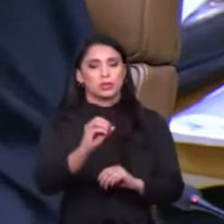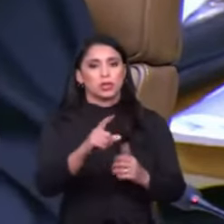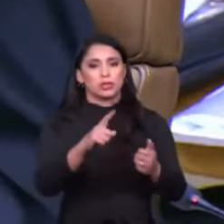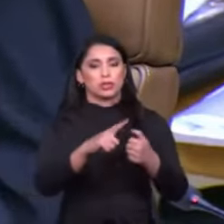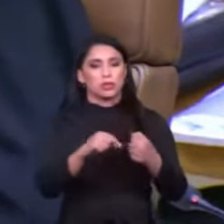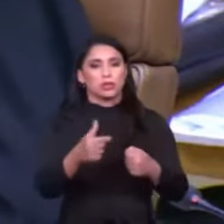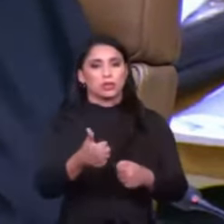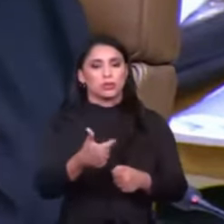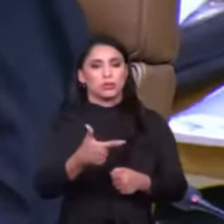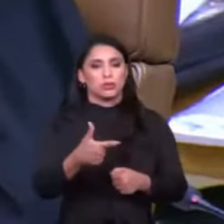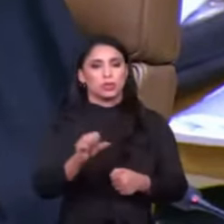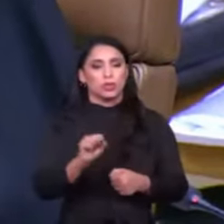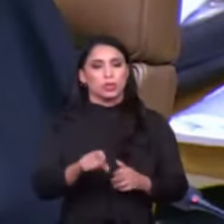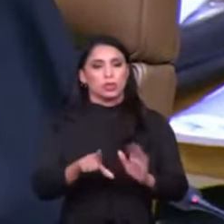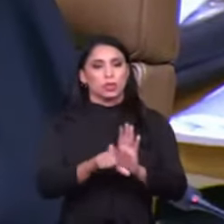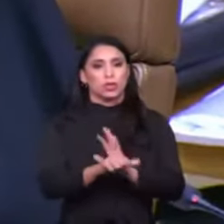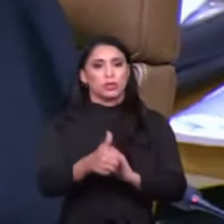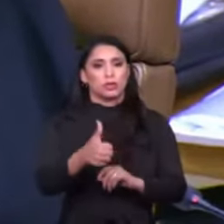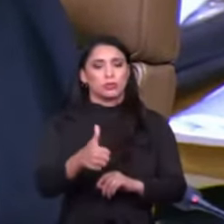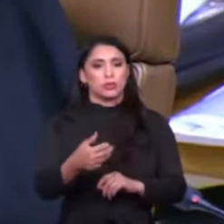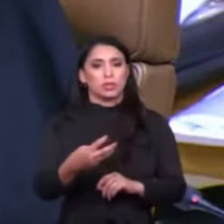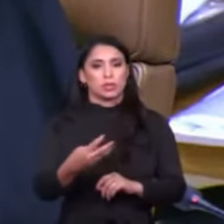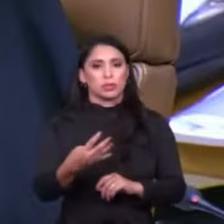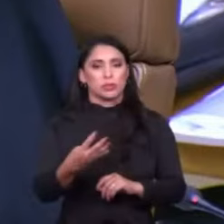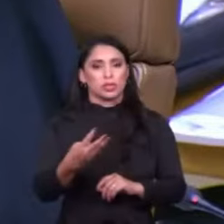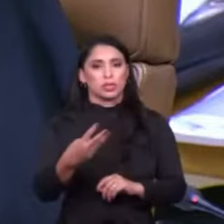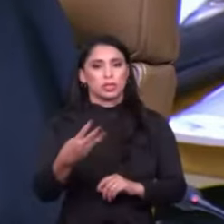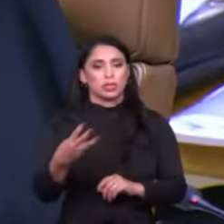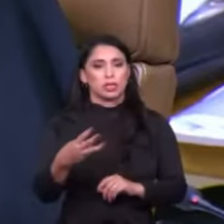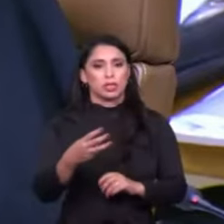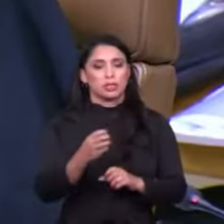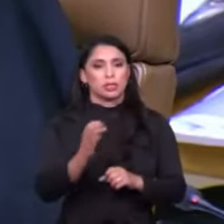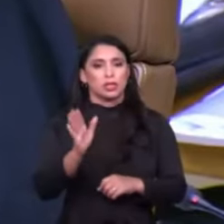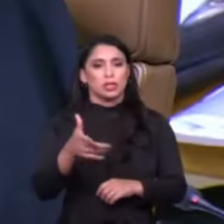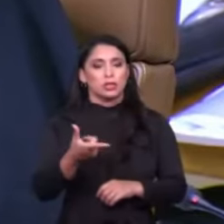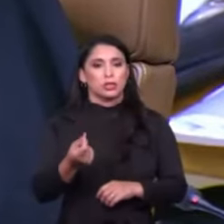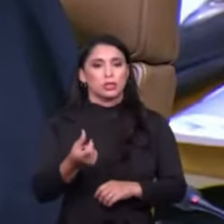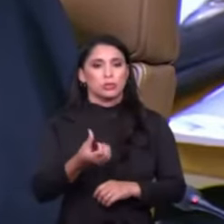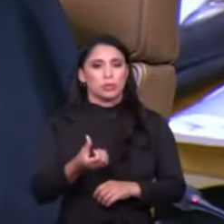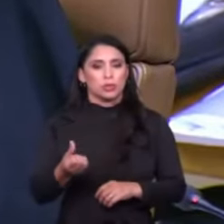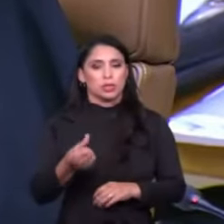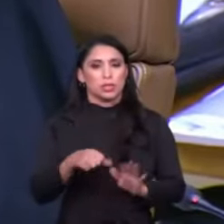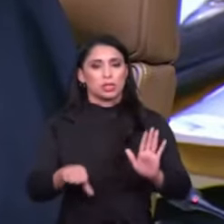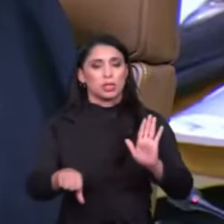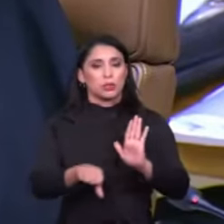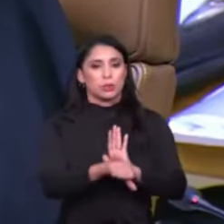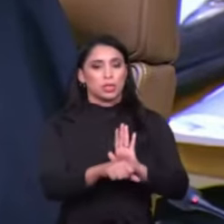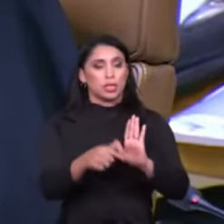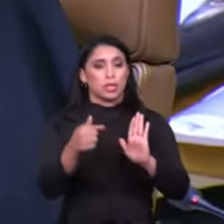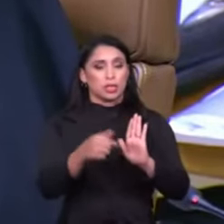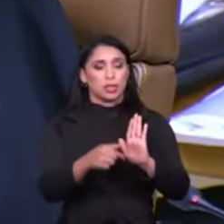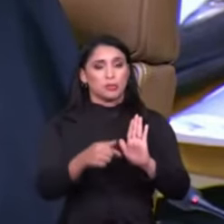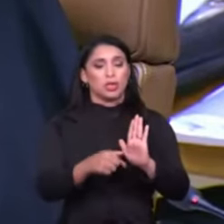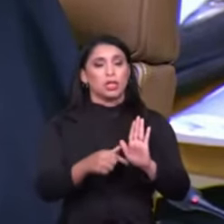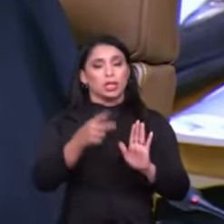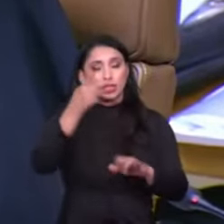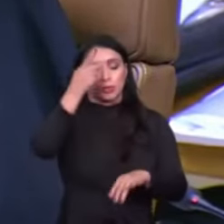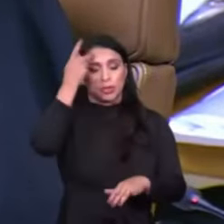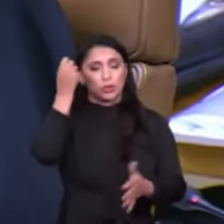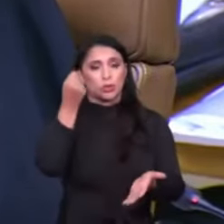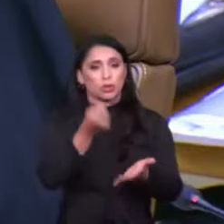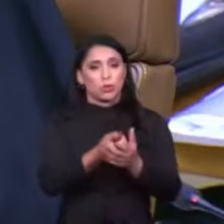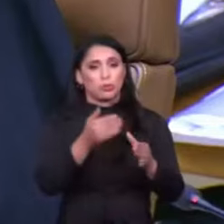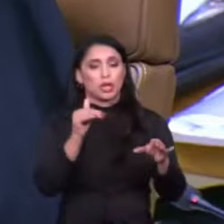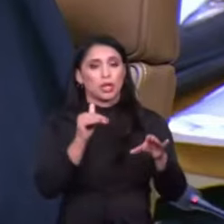28 da Lei 11.343, de 2006, que considera crime a conduta consistente em adquirir,